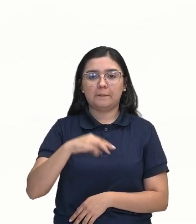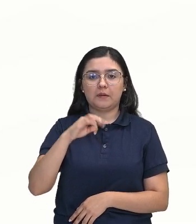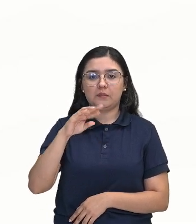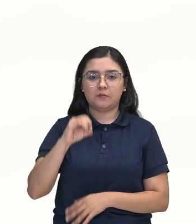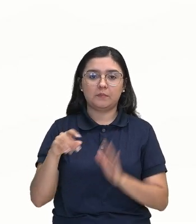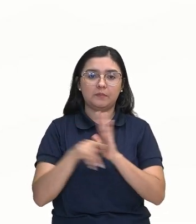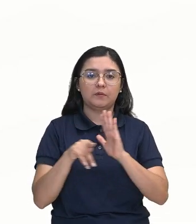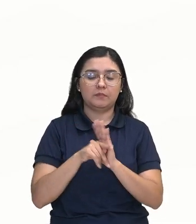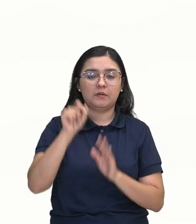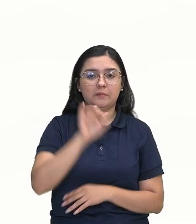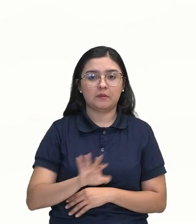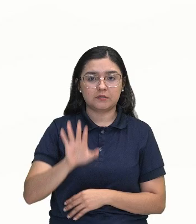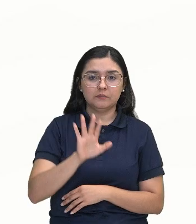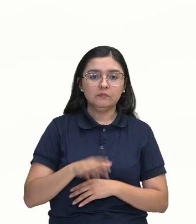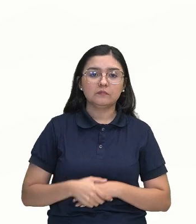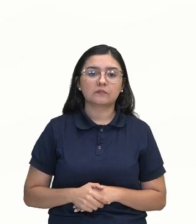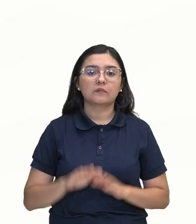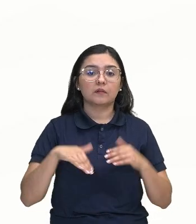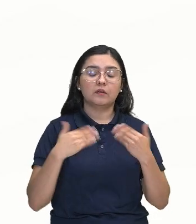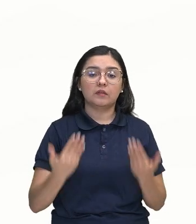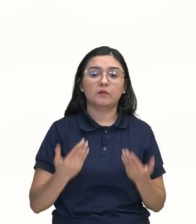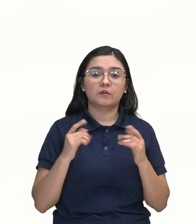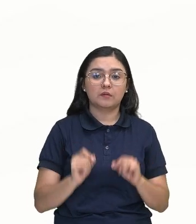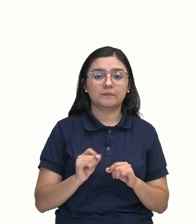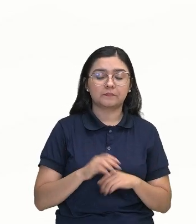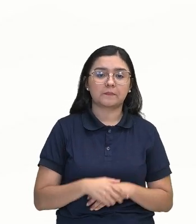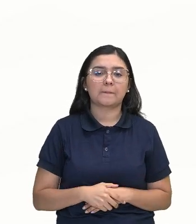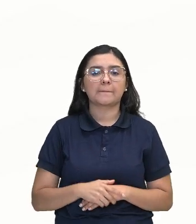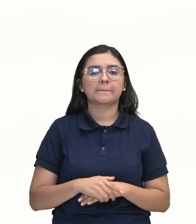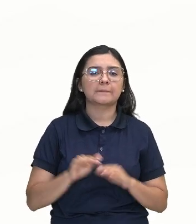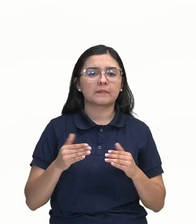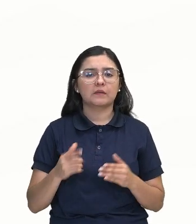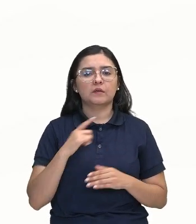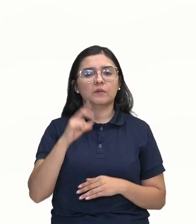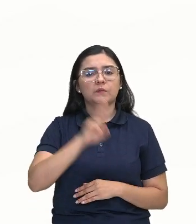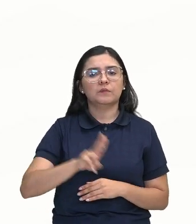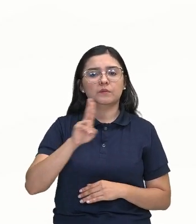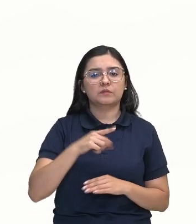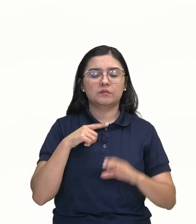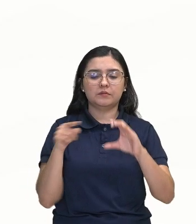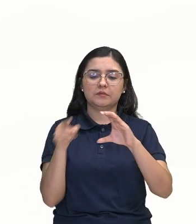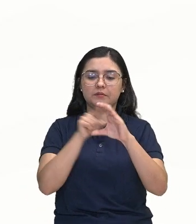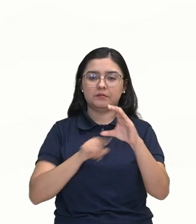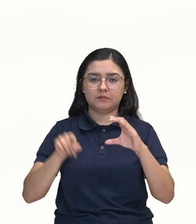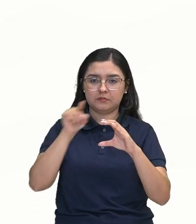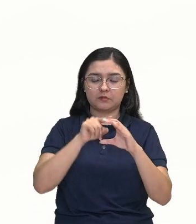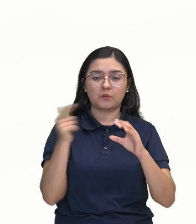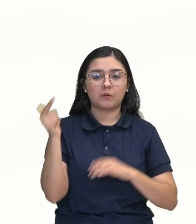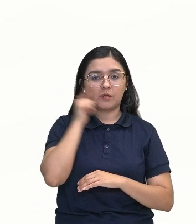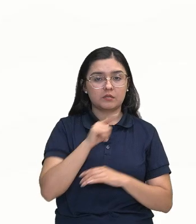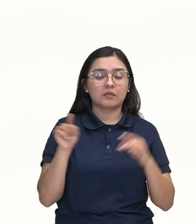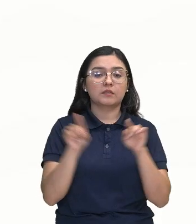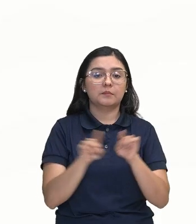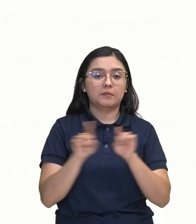Perfeito? E aí, nesse caso, então, quando a gente trabalha com partes circulares, a gente consegue